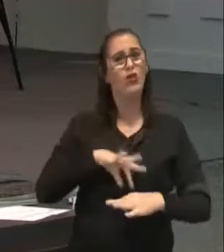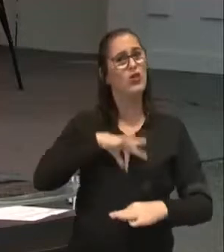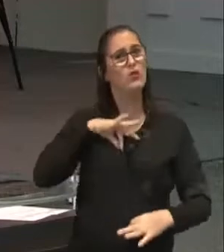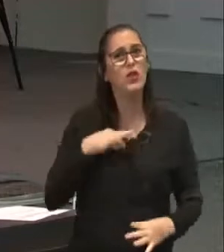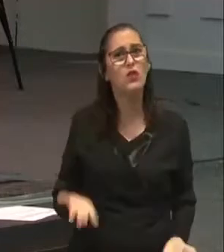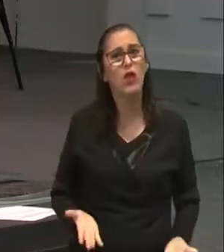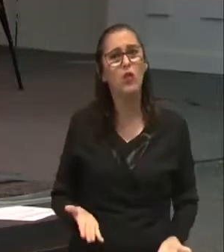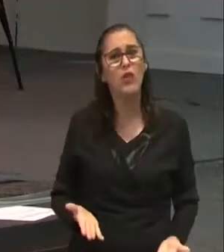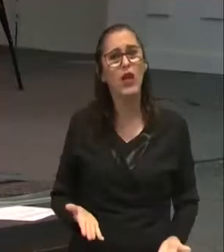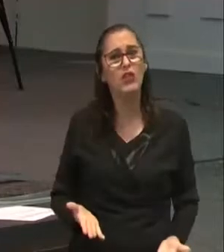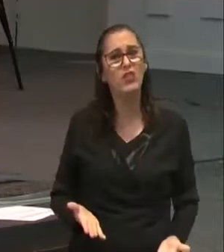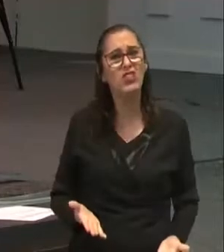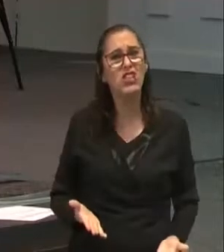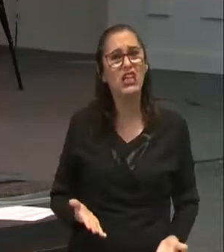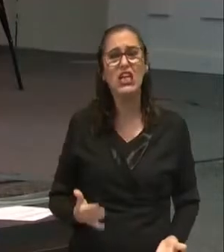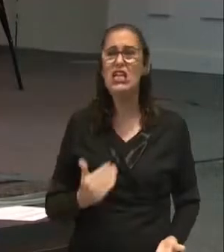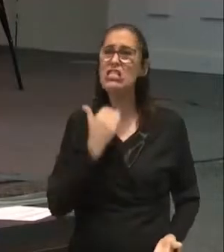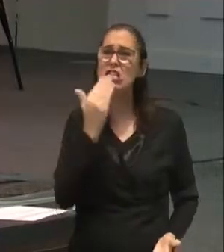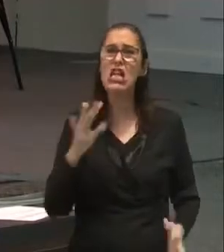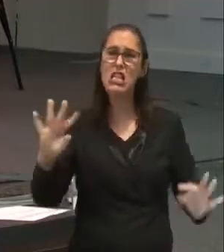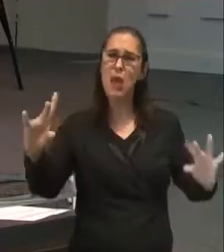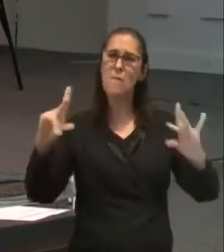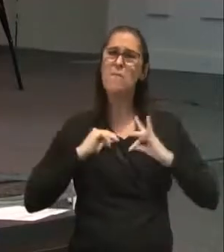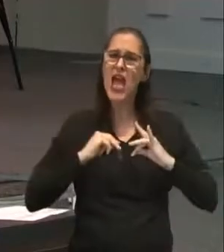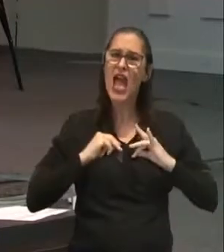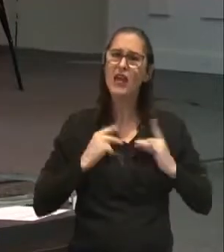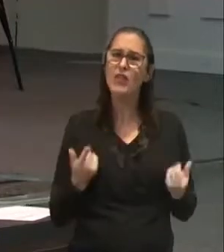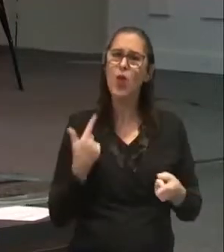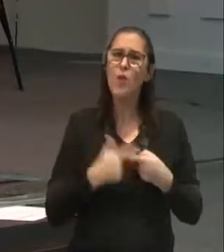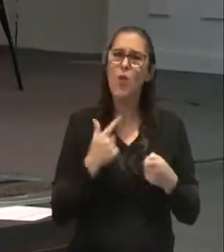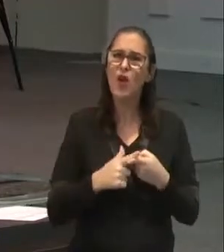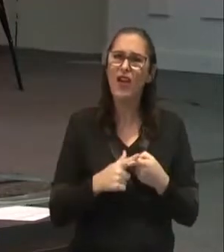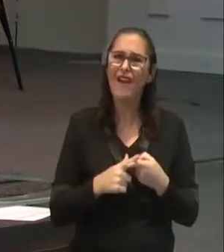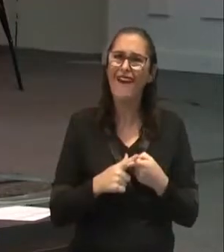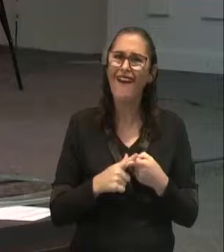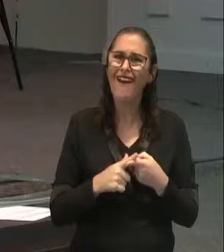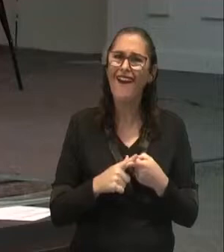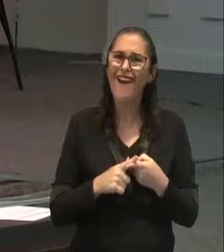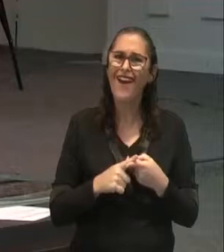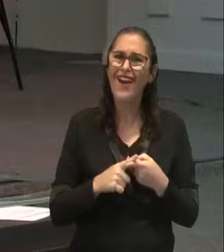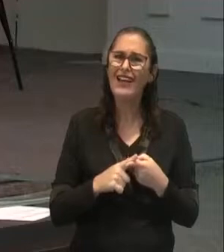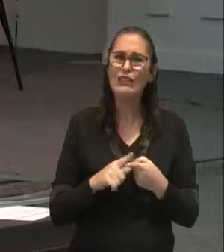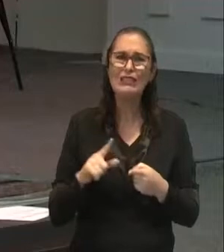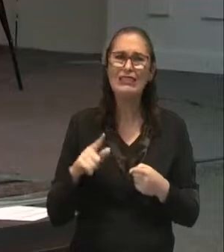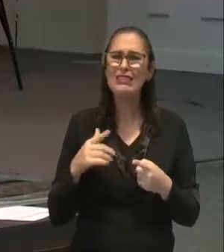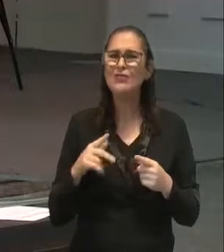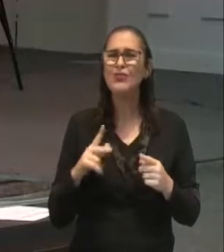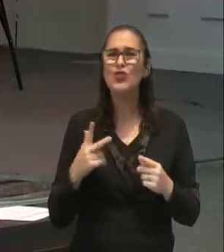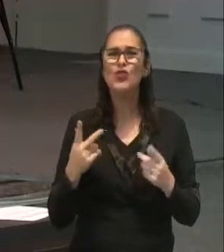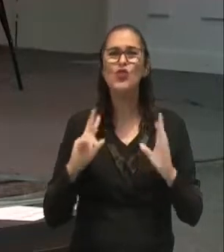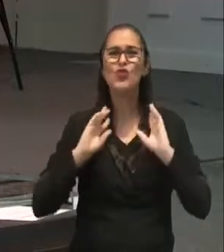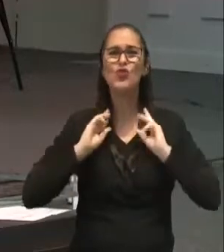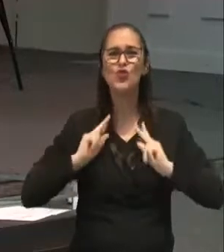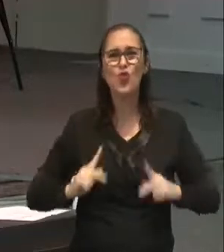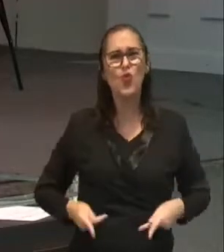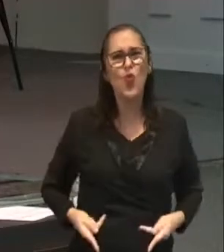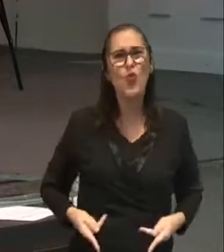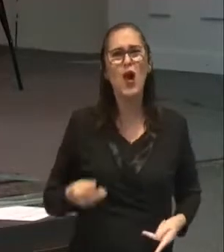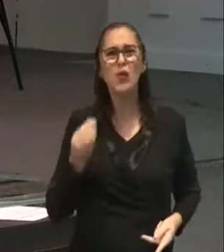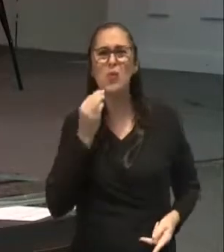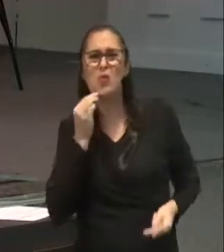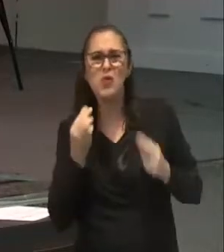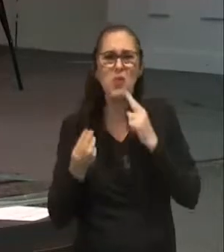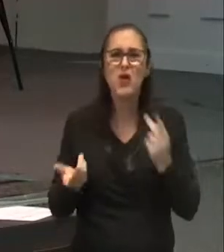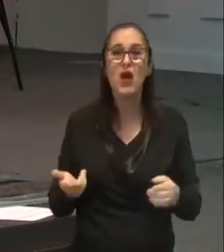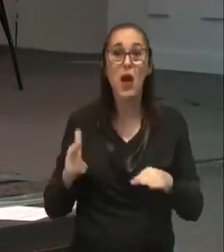nós possamos fazer para merecer a graça do Senhor. É por isso que ele diz: pela graça sois salvos,